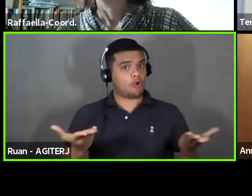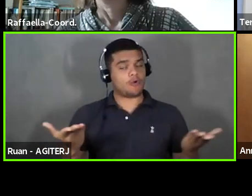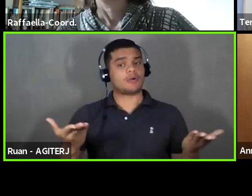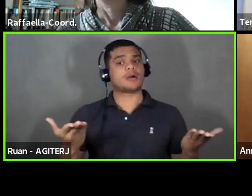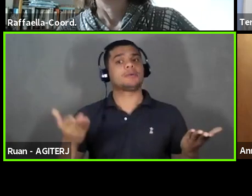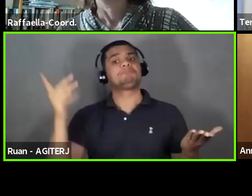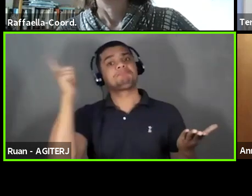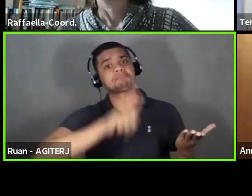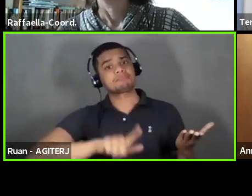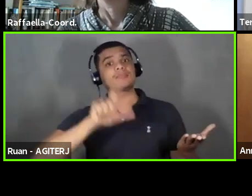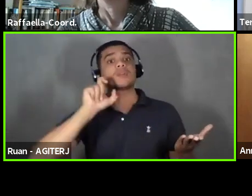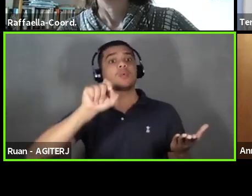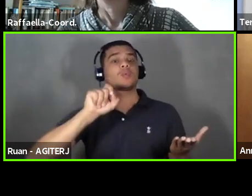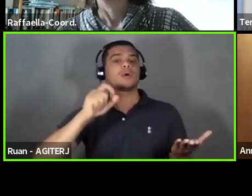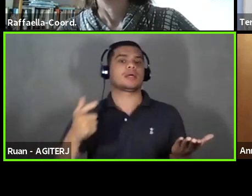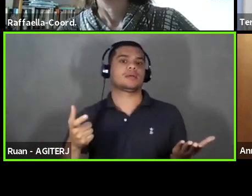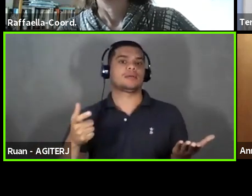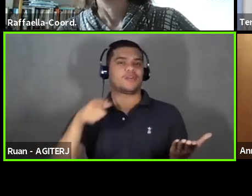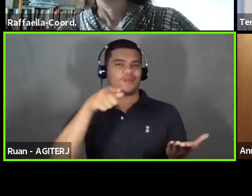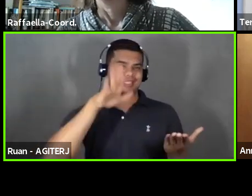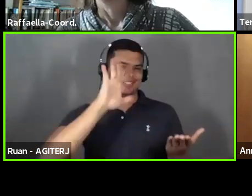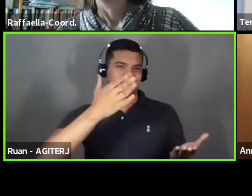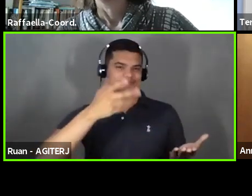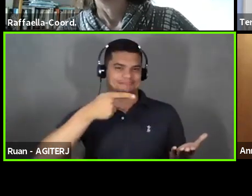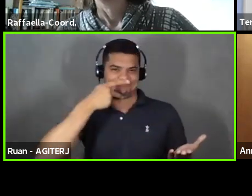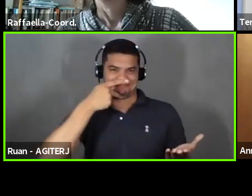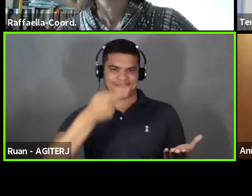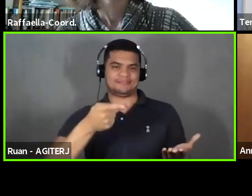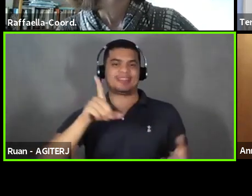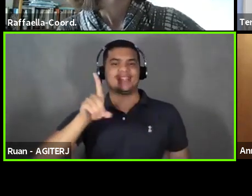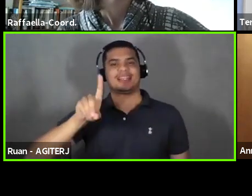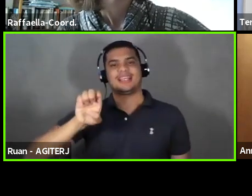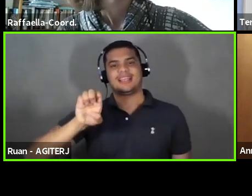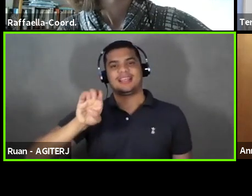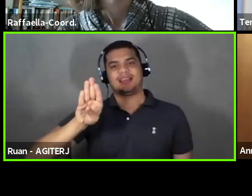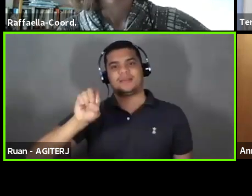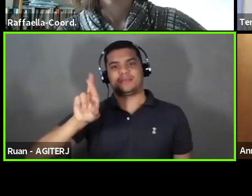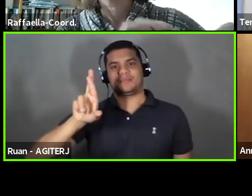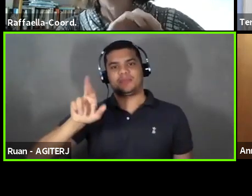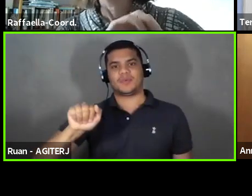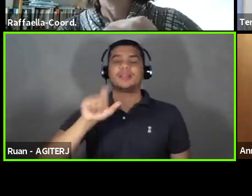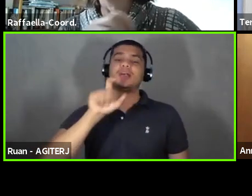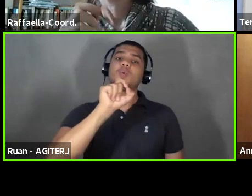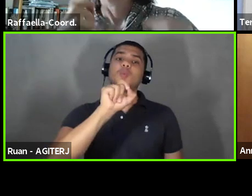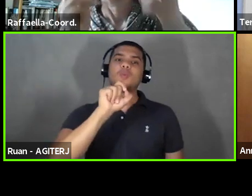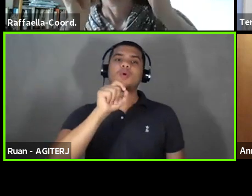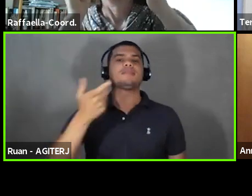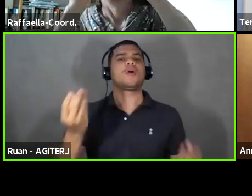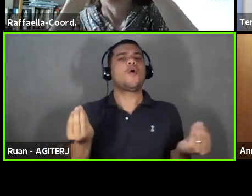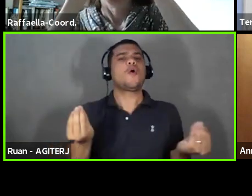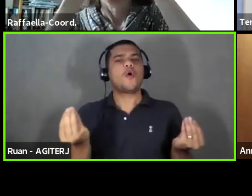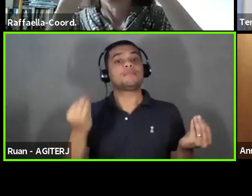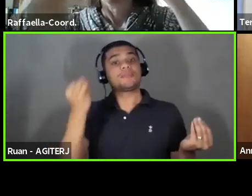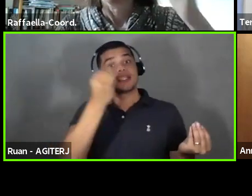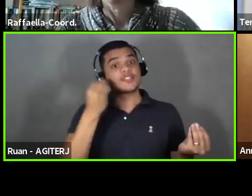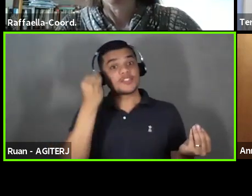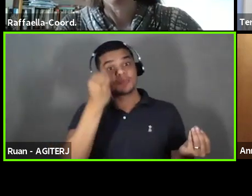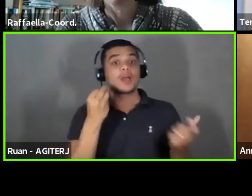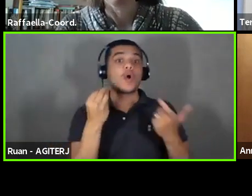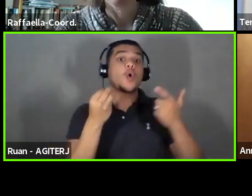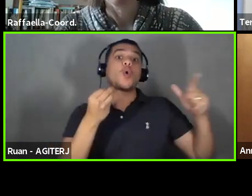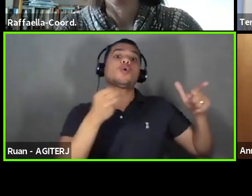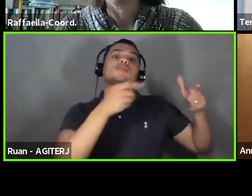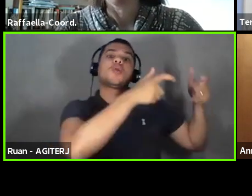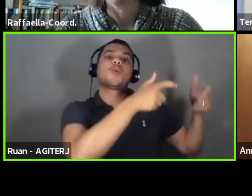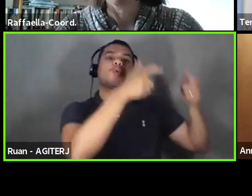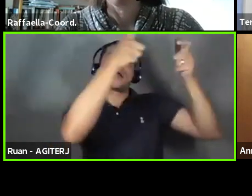oportunidade daquilo que vocês estavam falando, né? A Débora falou, né? De trazer a experiência de outros